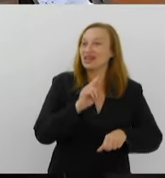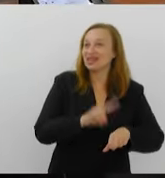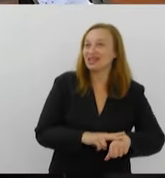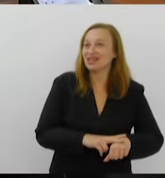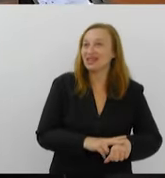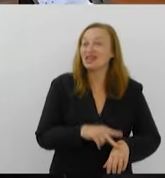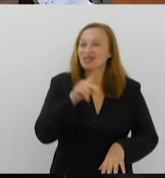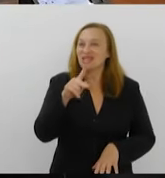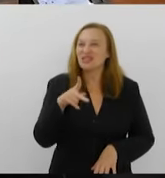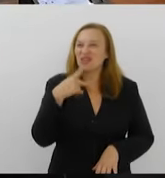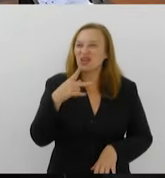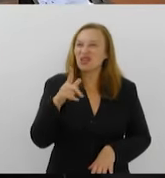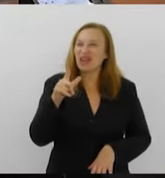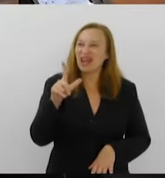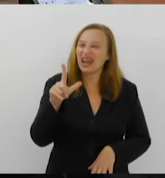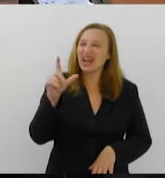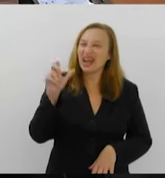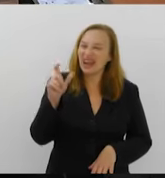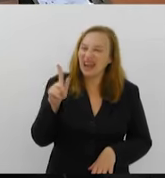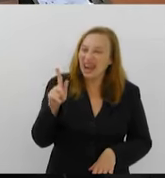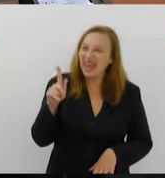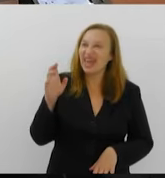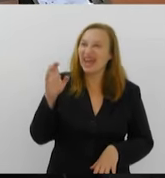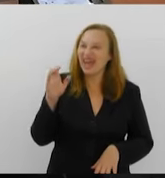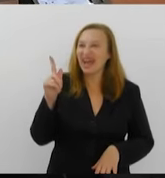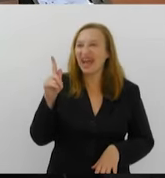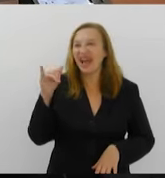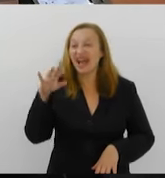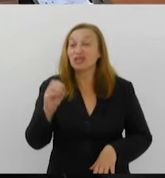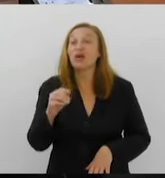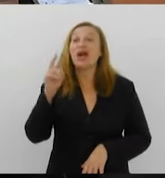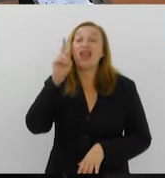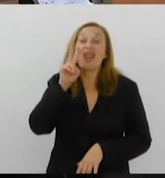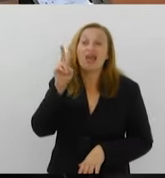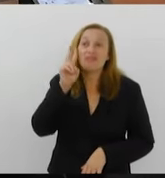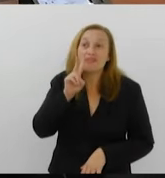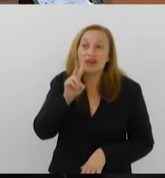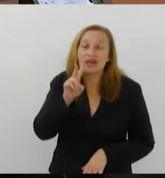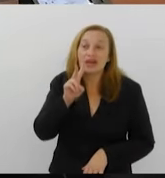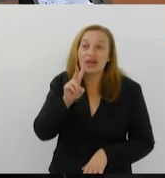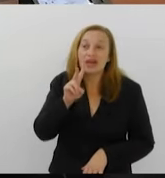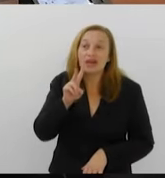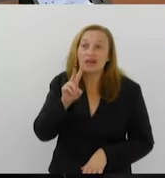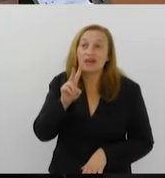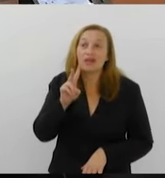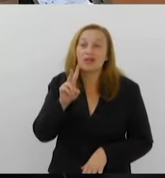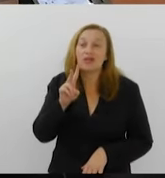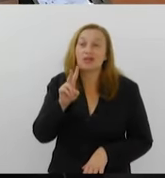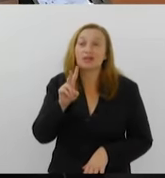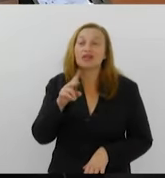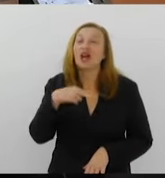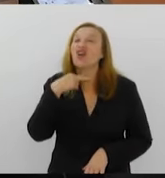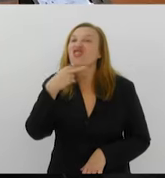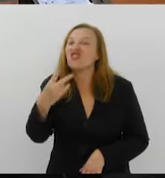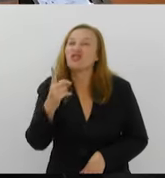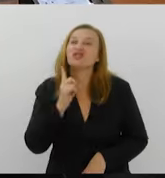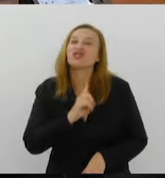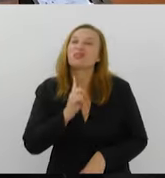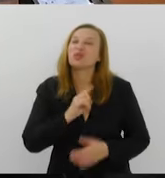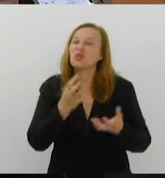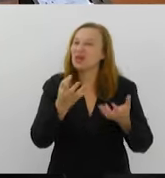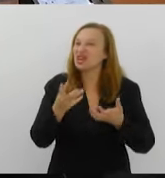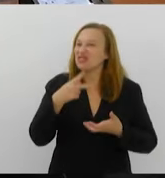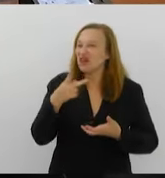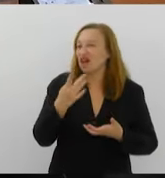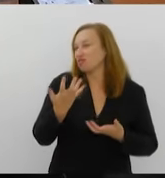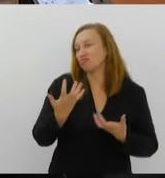falou de legado. Aí eu lembrei também de um grande algoz que está presente aqui, algoz do Flamengo, não queria nem citar, porque eu não gosto de